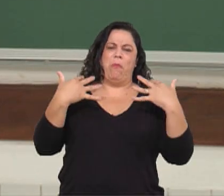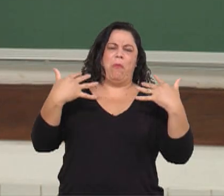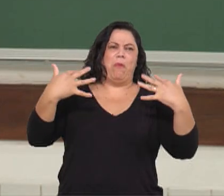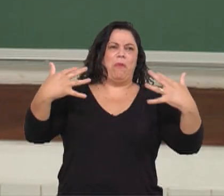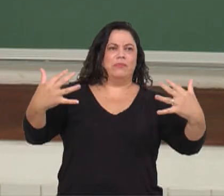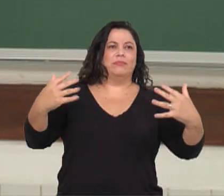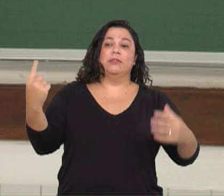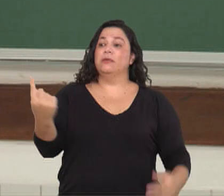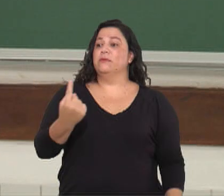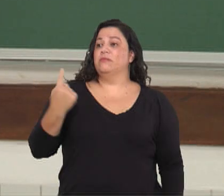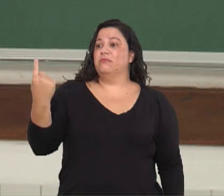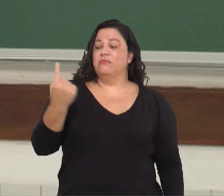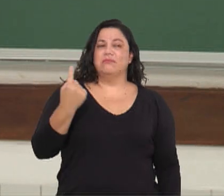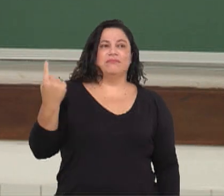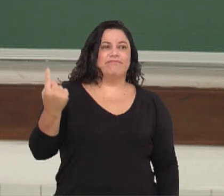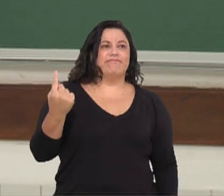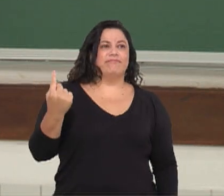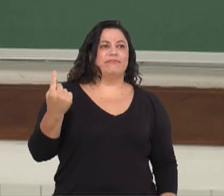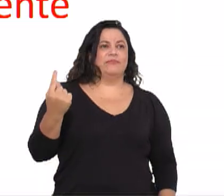pondera e delira,